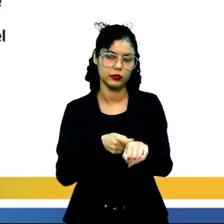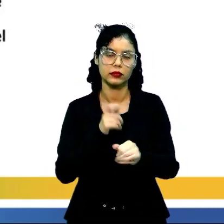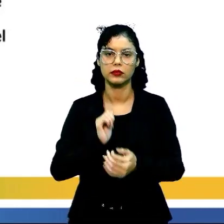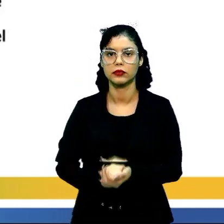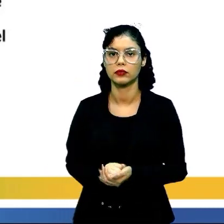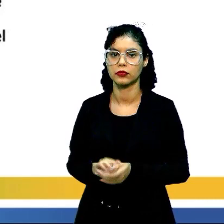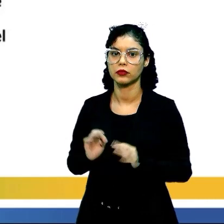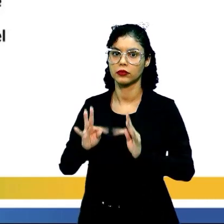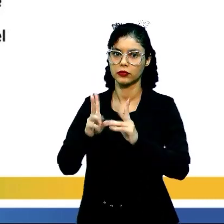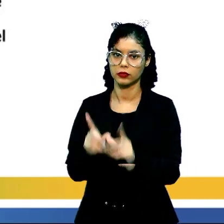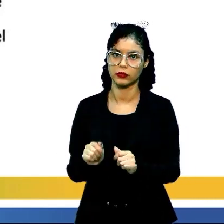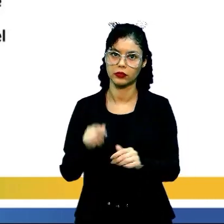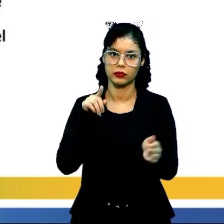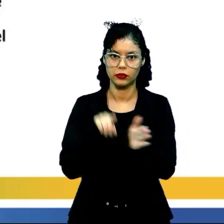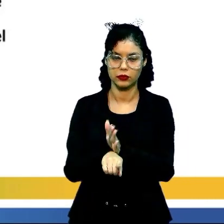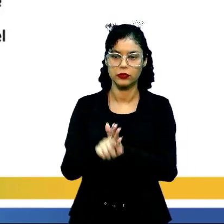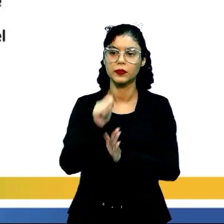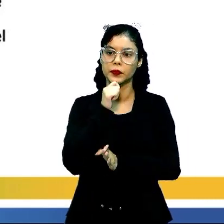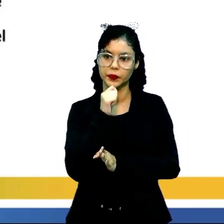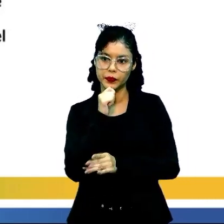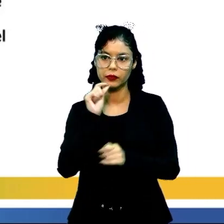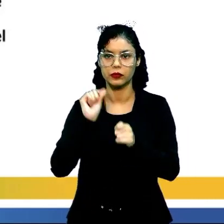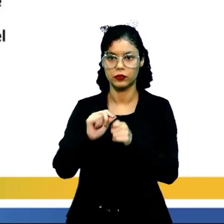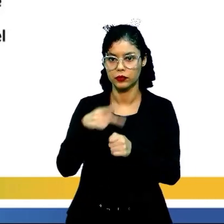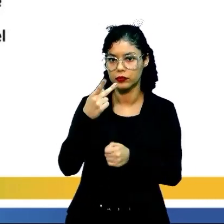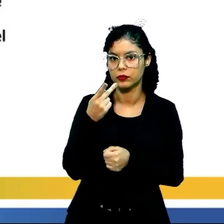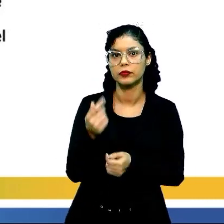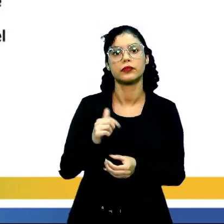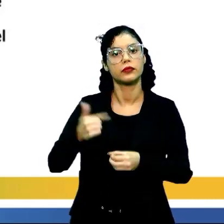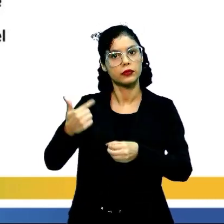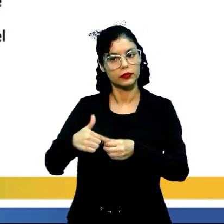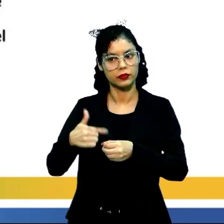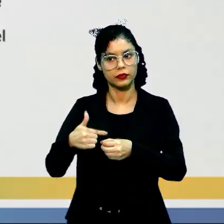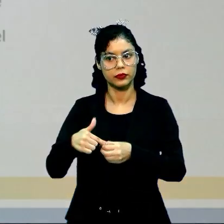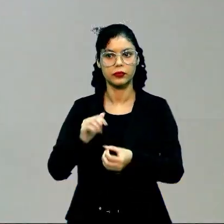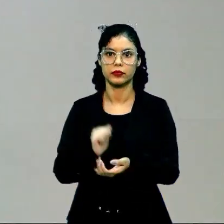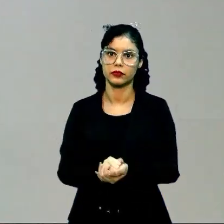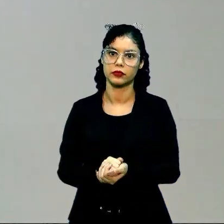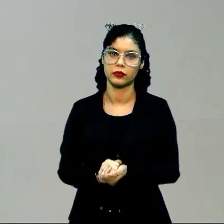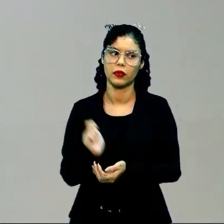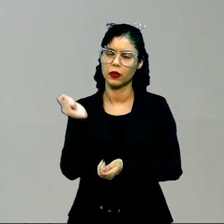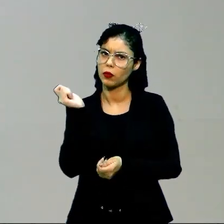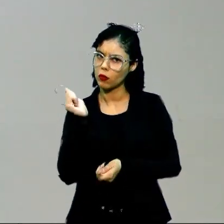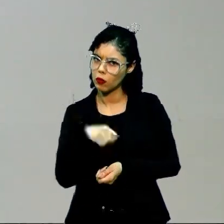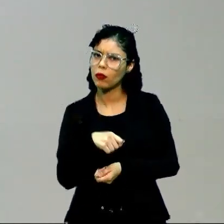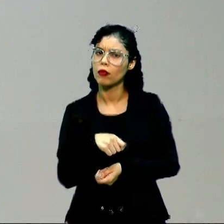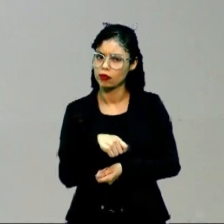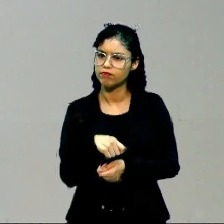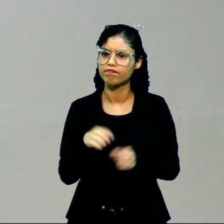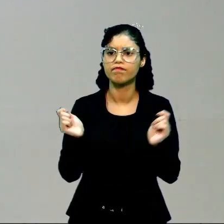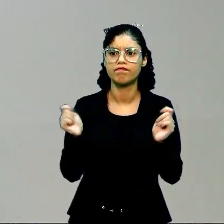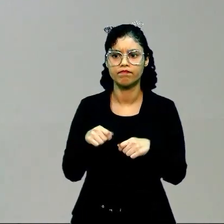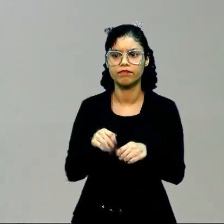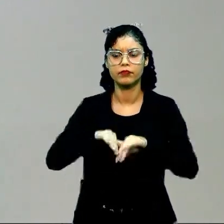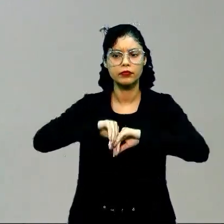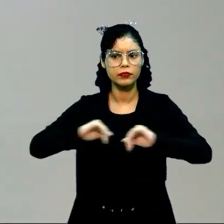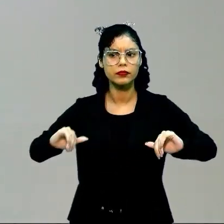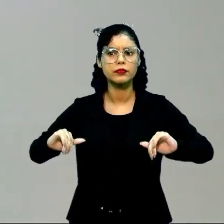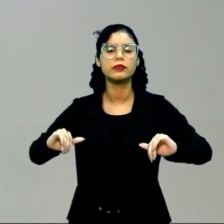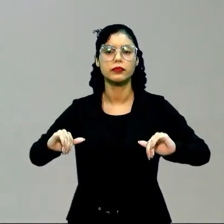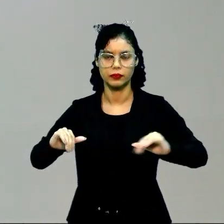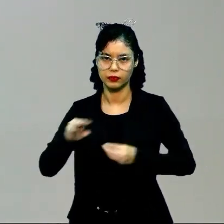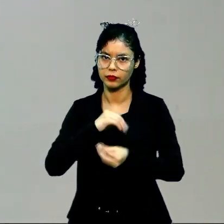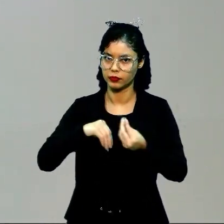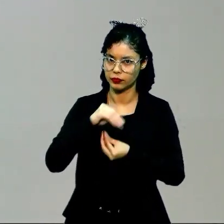Então, estou fazendo uma questão, essa questão ela está falando lá de petróleo, muito provavelmente, se for separação de mistura,